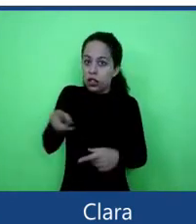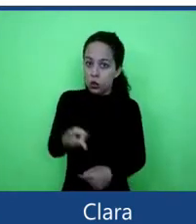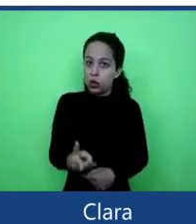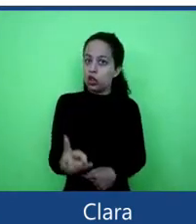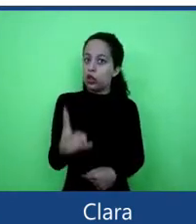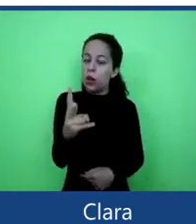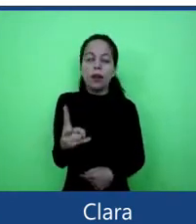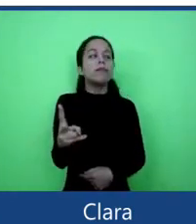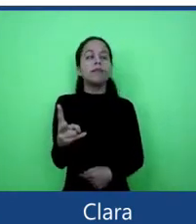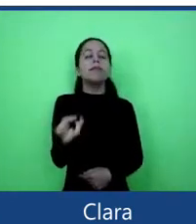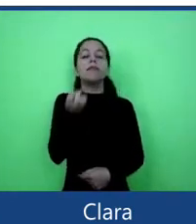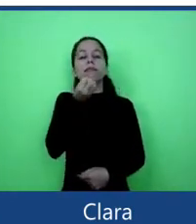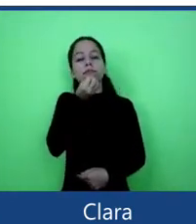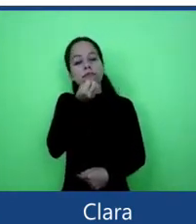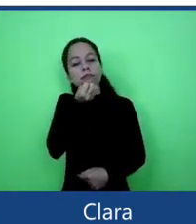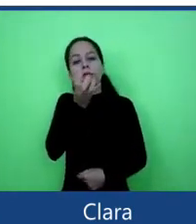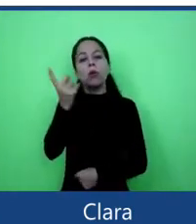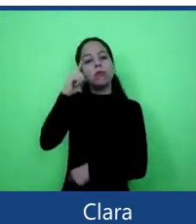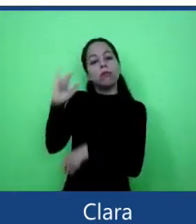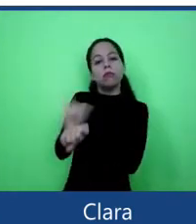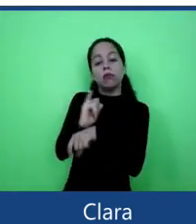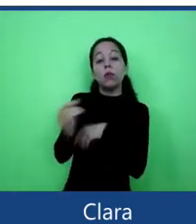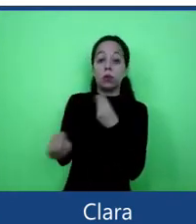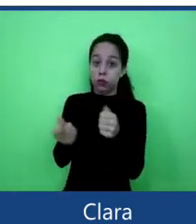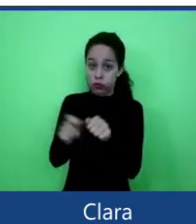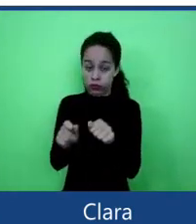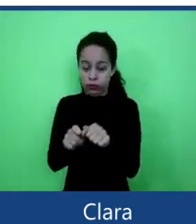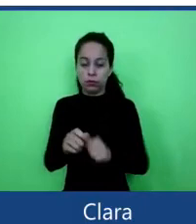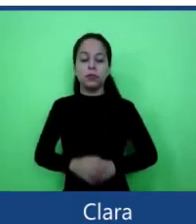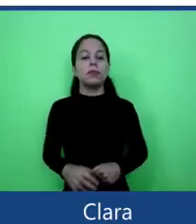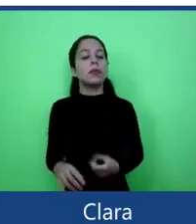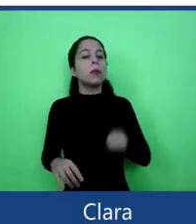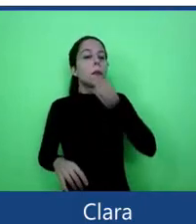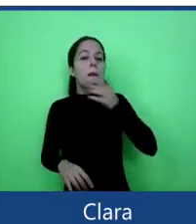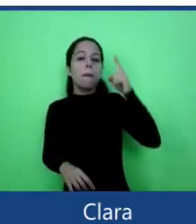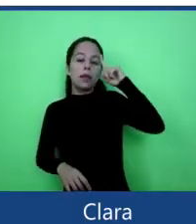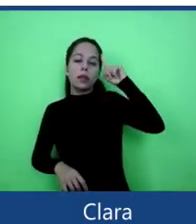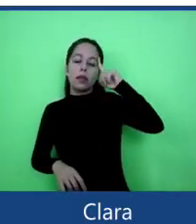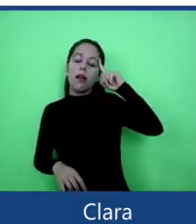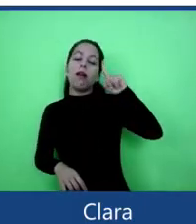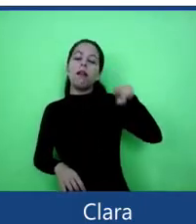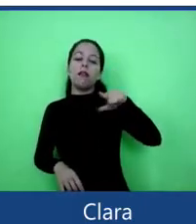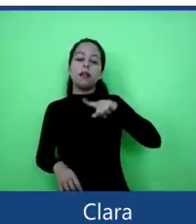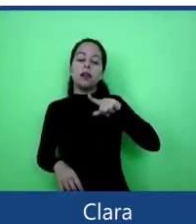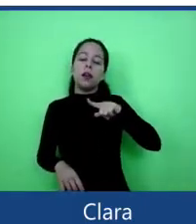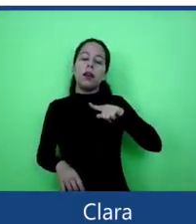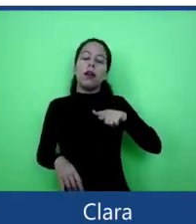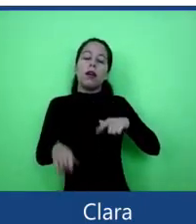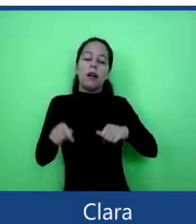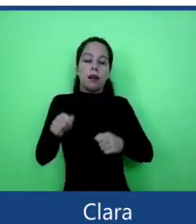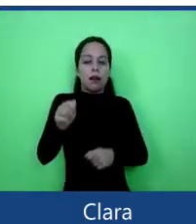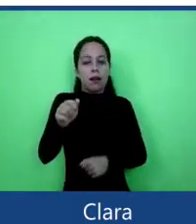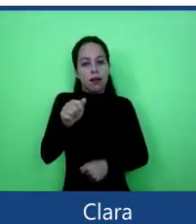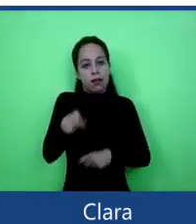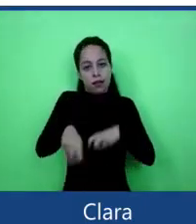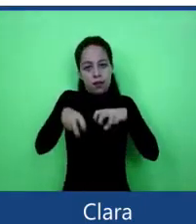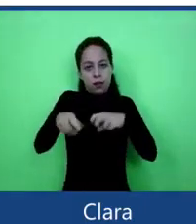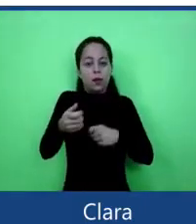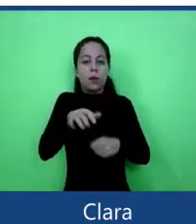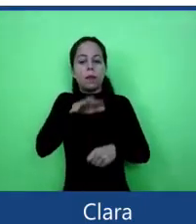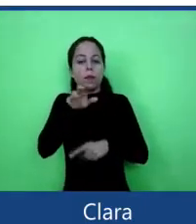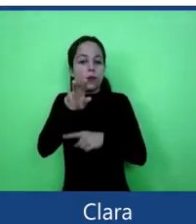humana, produtividade agropecuária e biotecnologia, e pode contribuir para o desenvolvimento